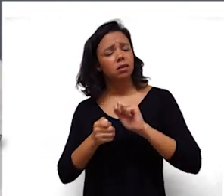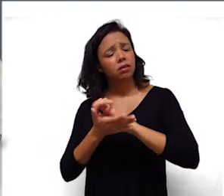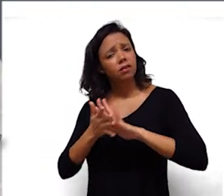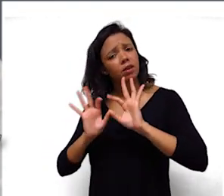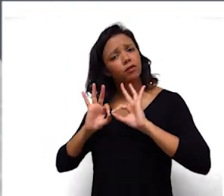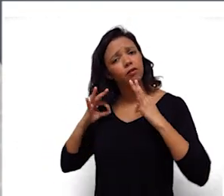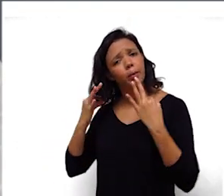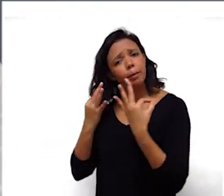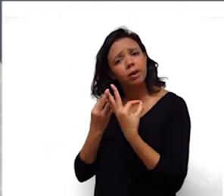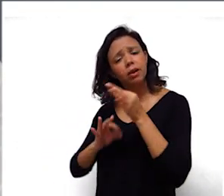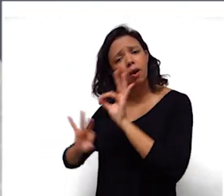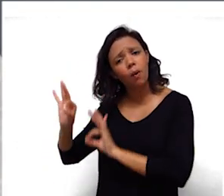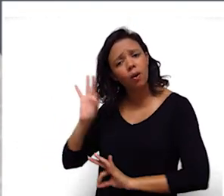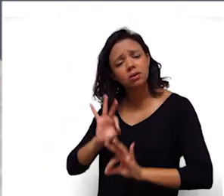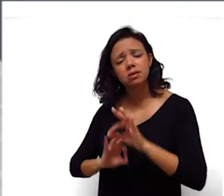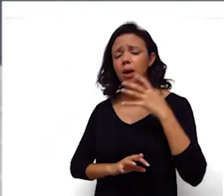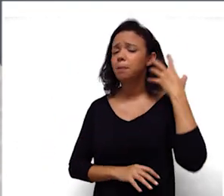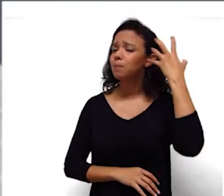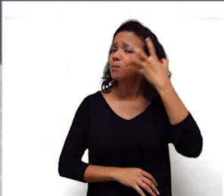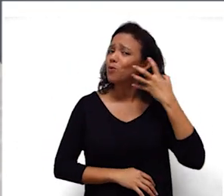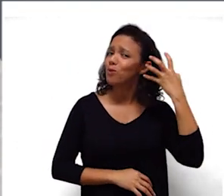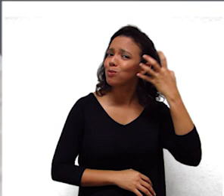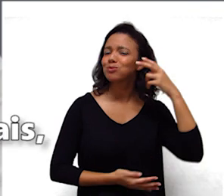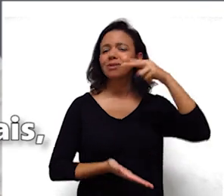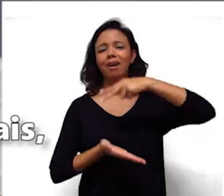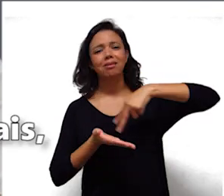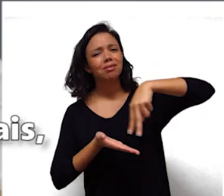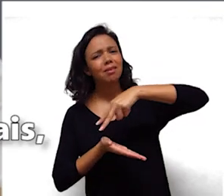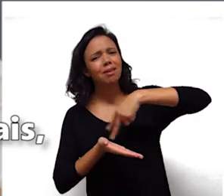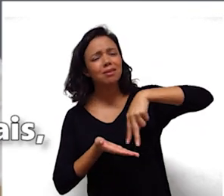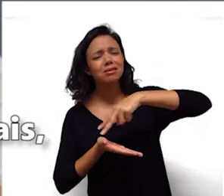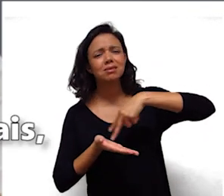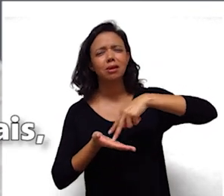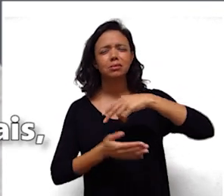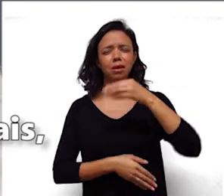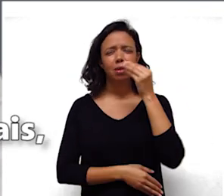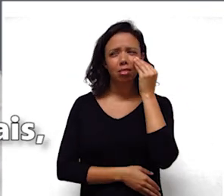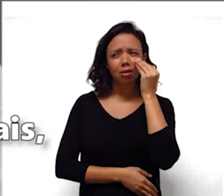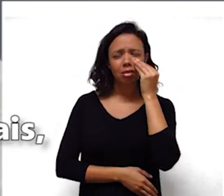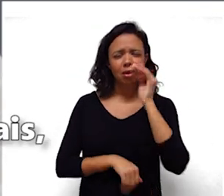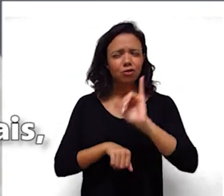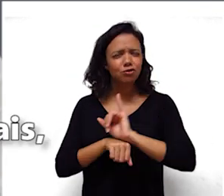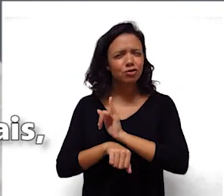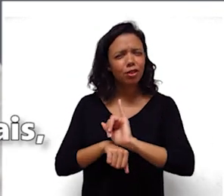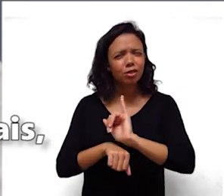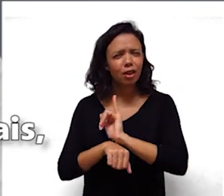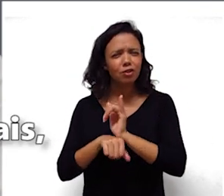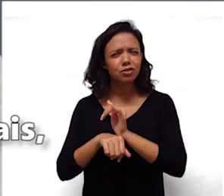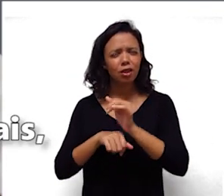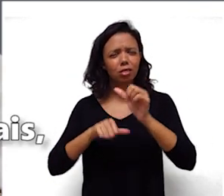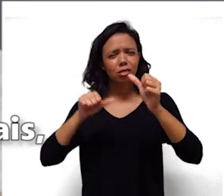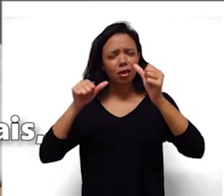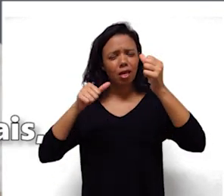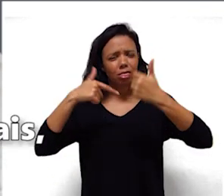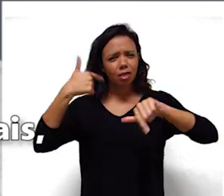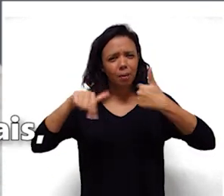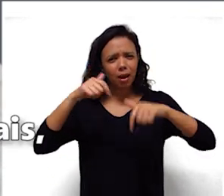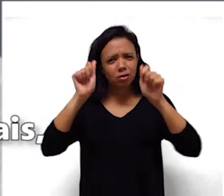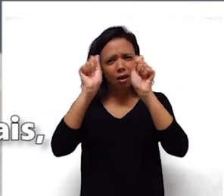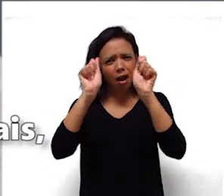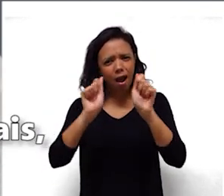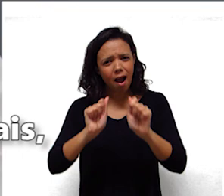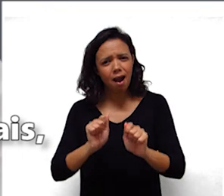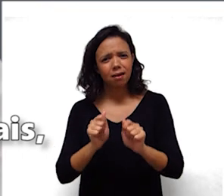família, como música, dança, tentar fazer trabalhos manuais, fazer alguns jogos